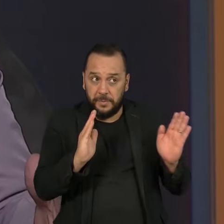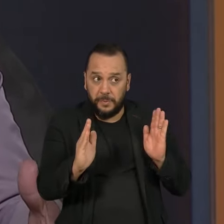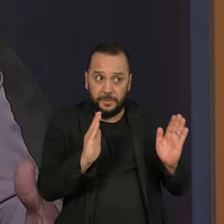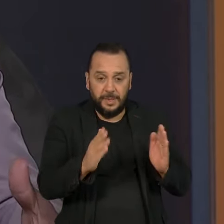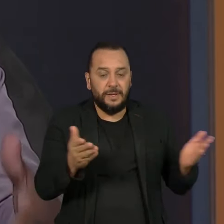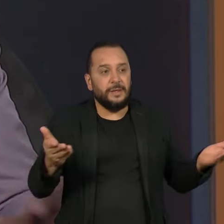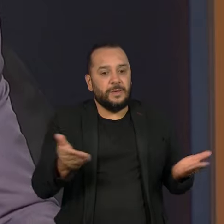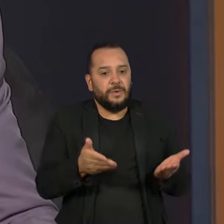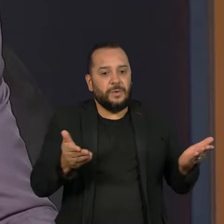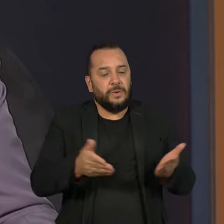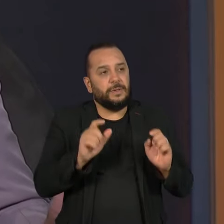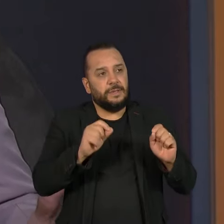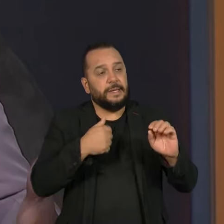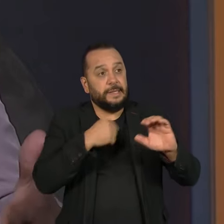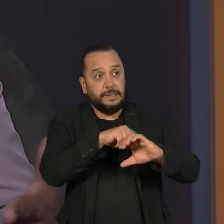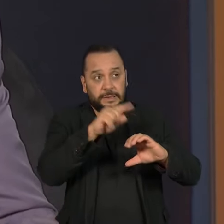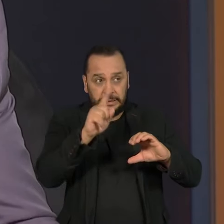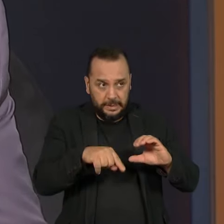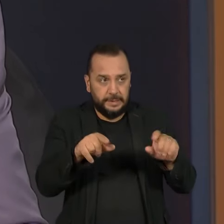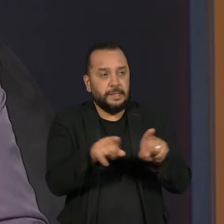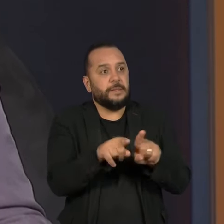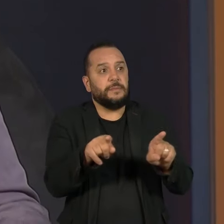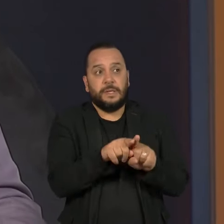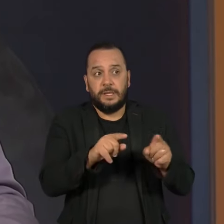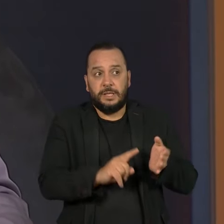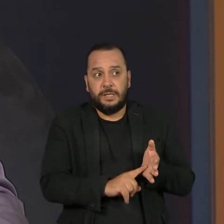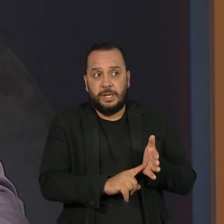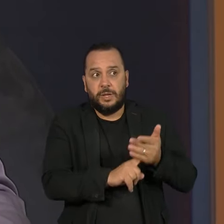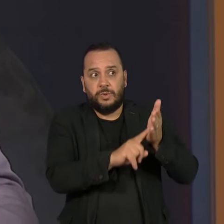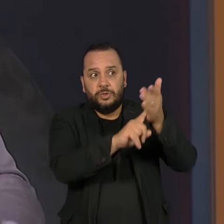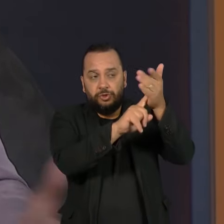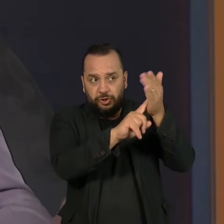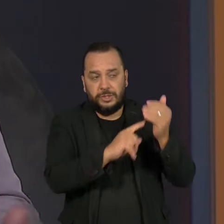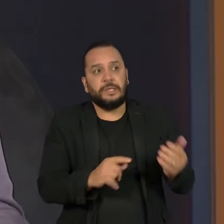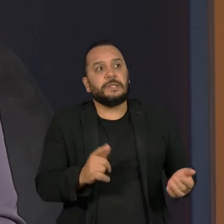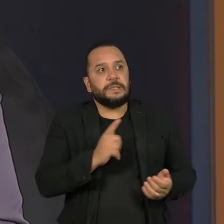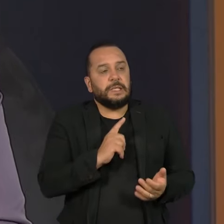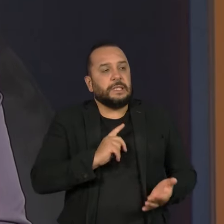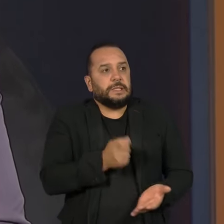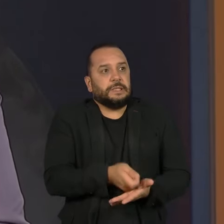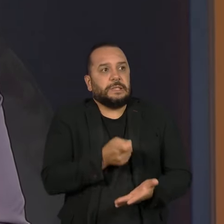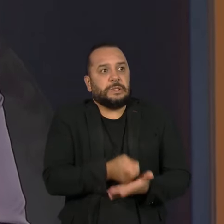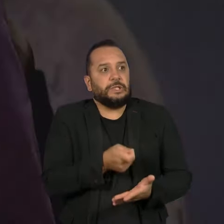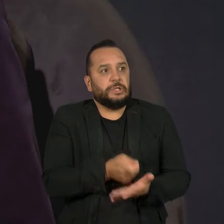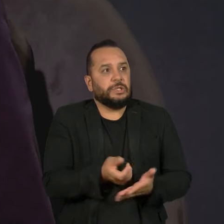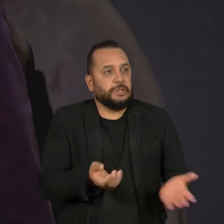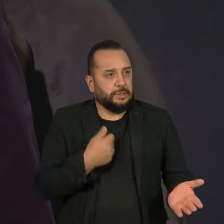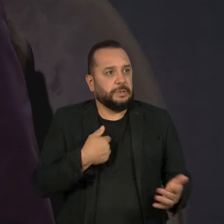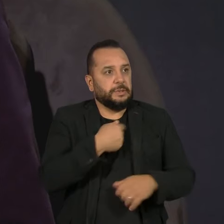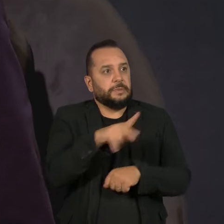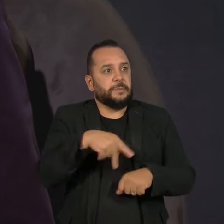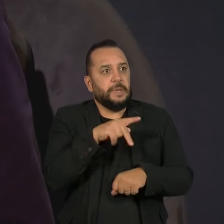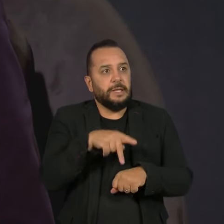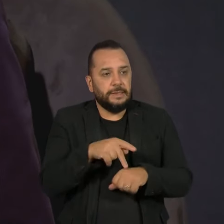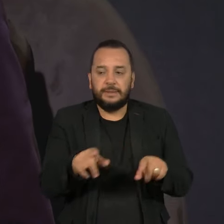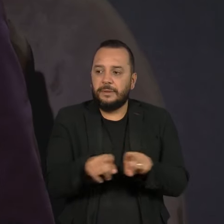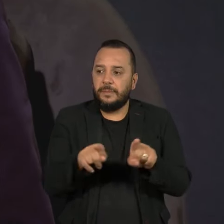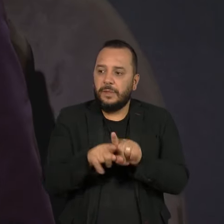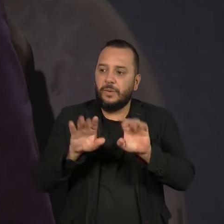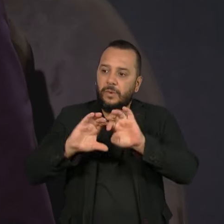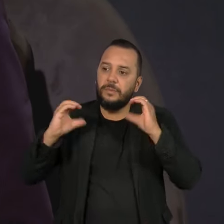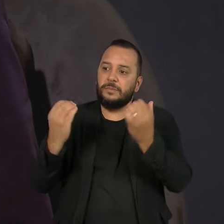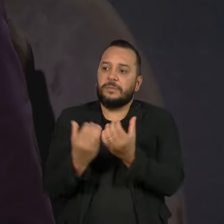em que a ciência, em que a tecnologia está exigindo demais dos países, das comunidades.